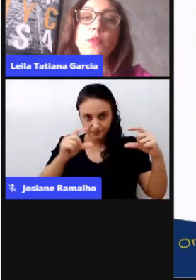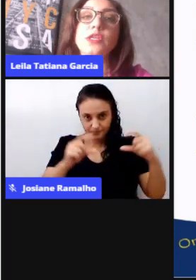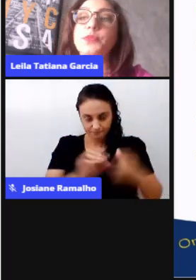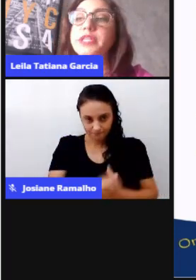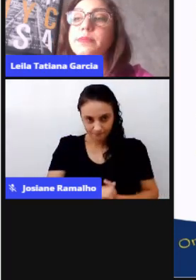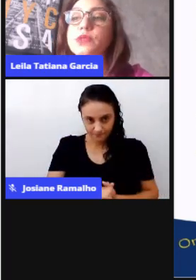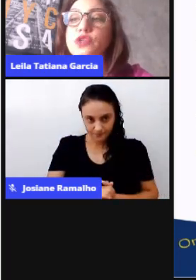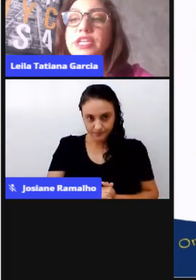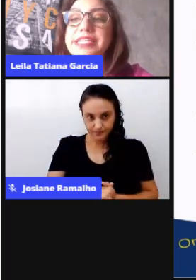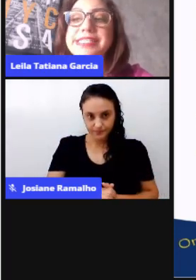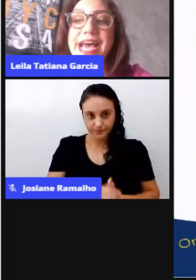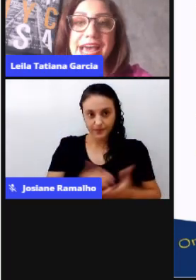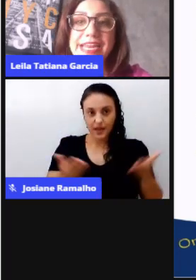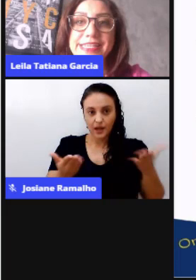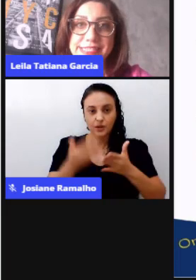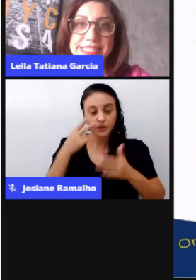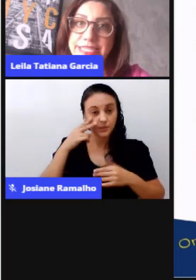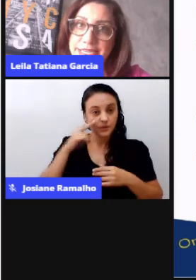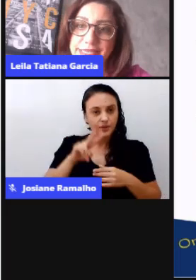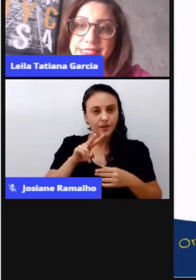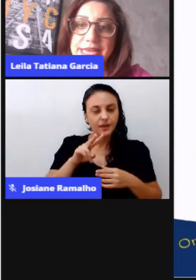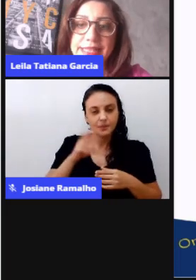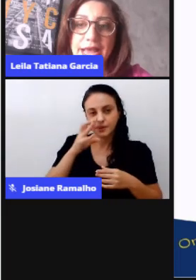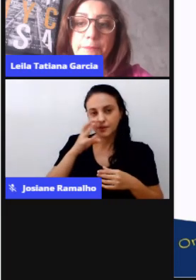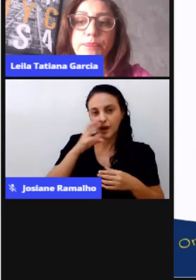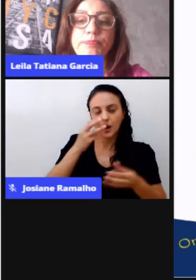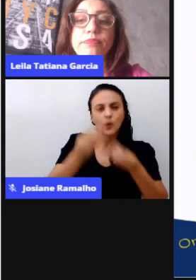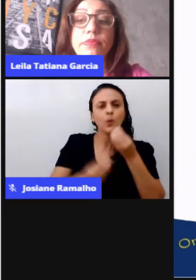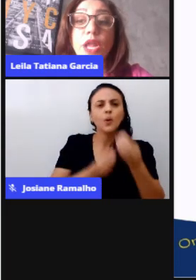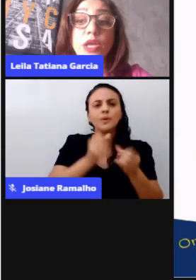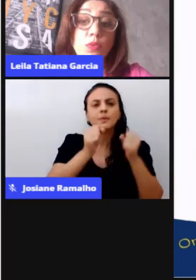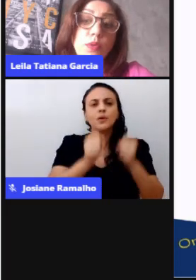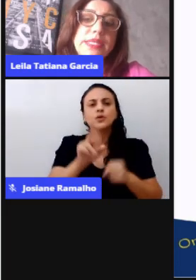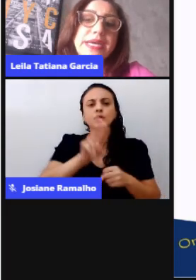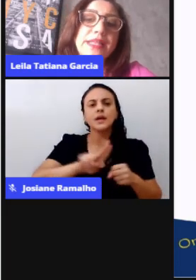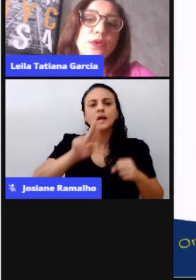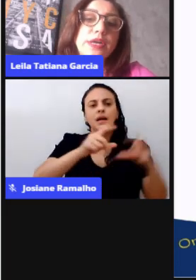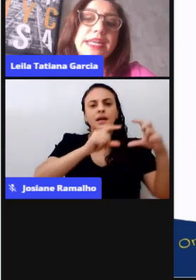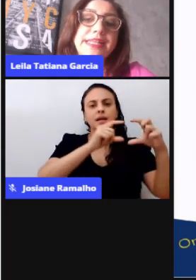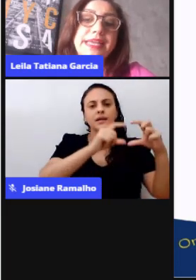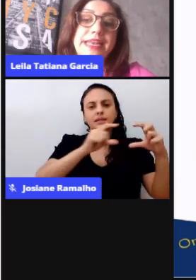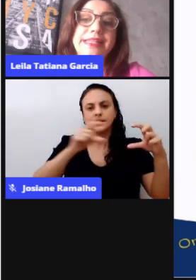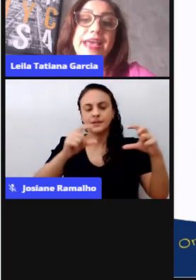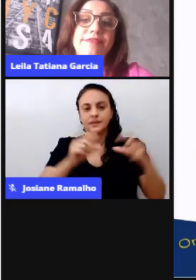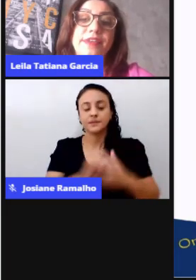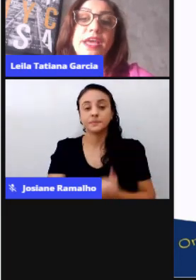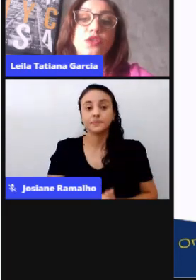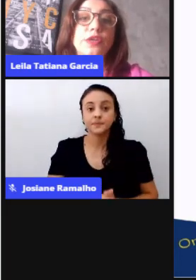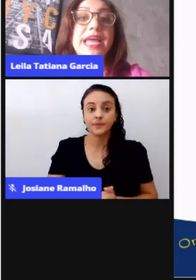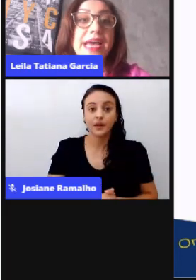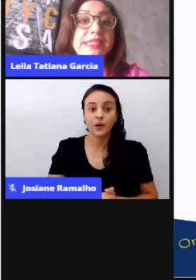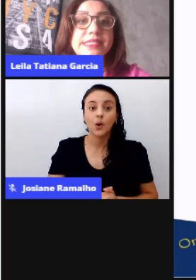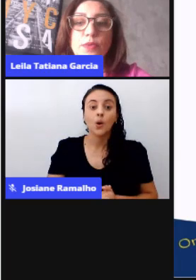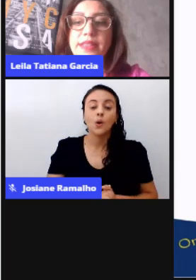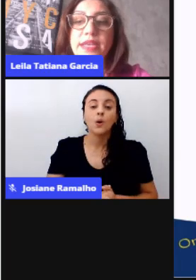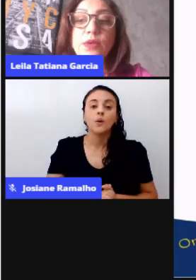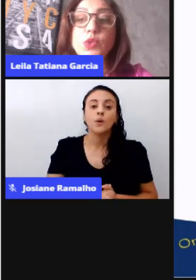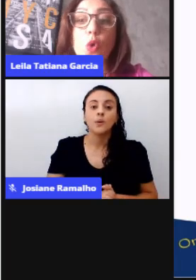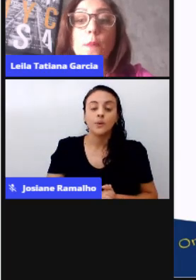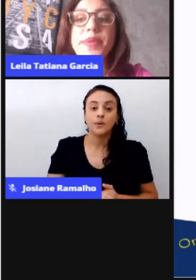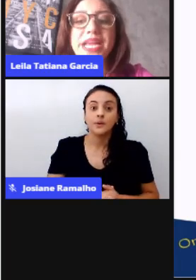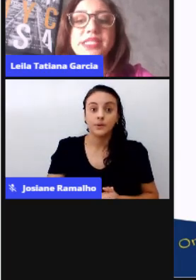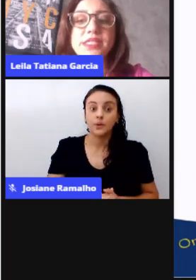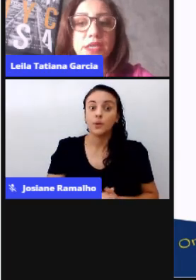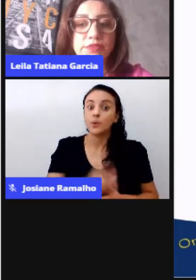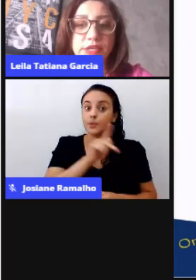frente como nós podemos utilizar essas tirinhas, tá? E o educador, ele deve tornar esses